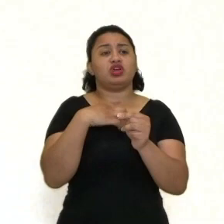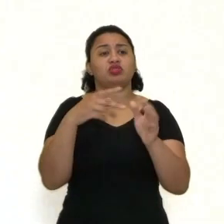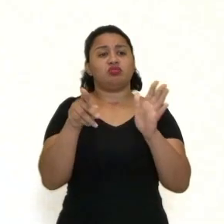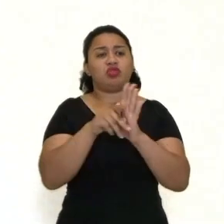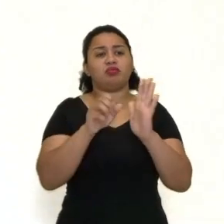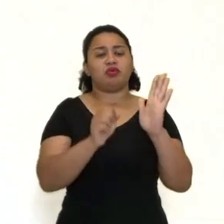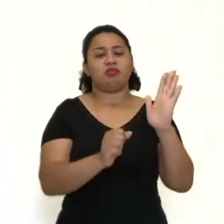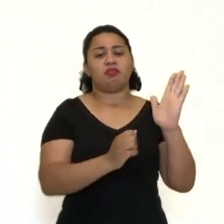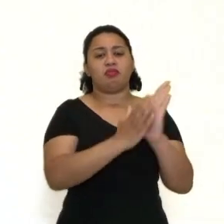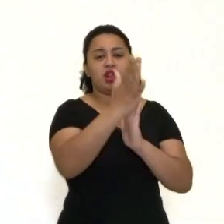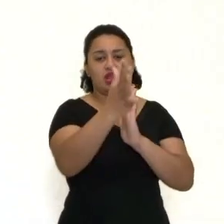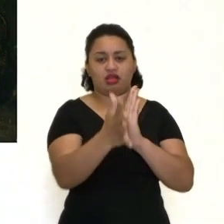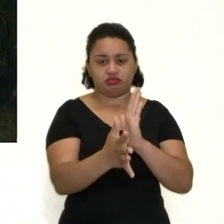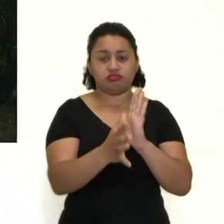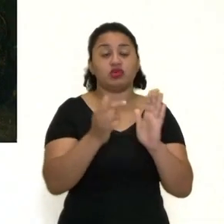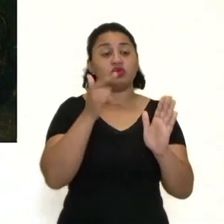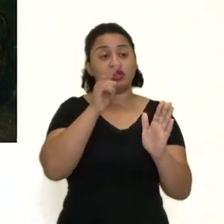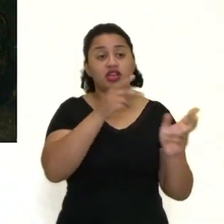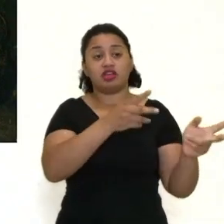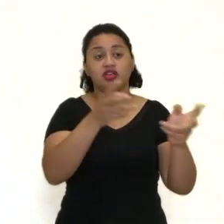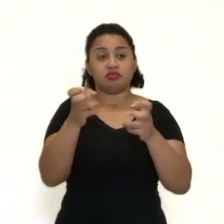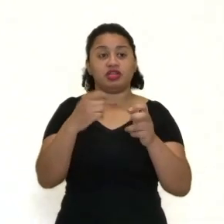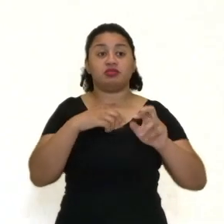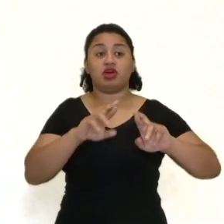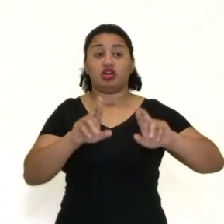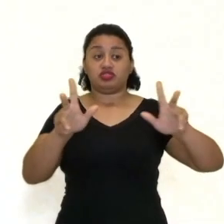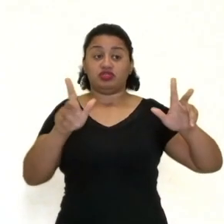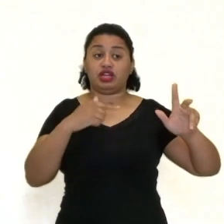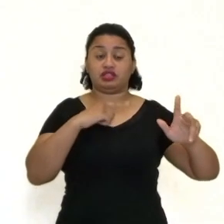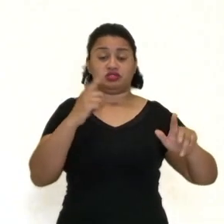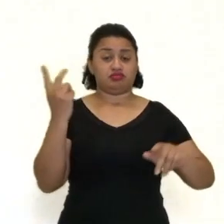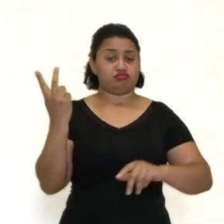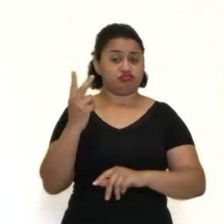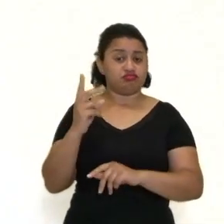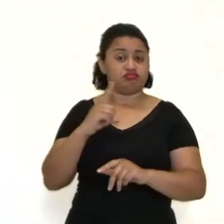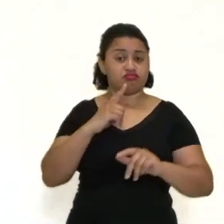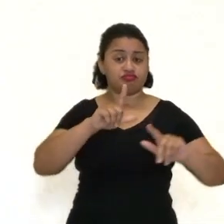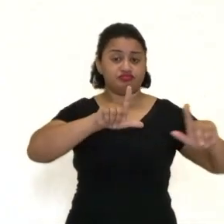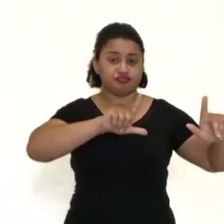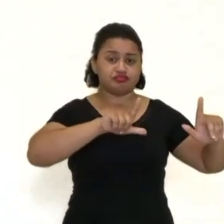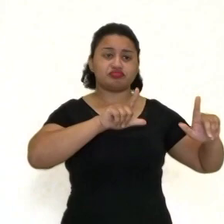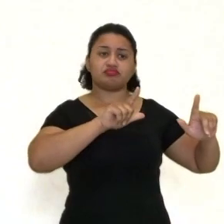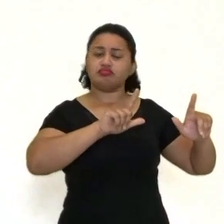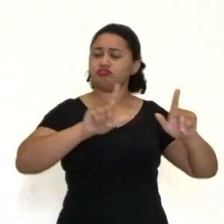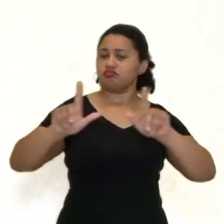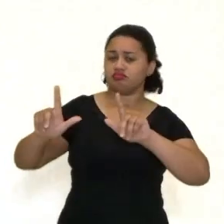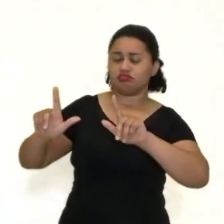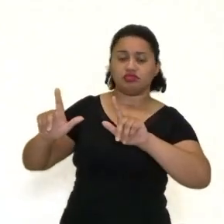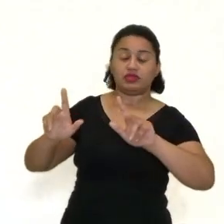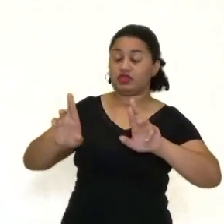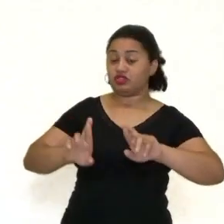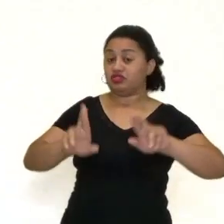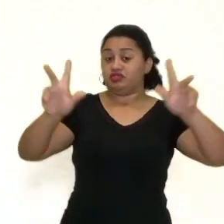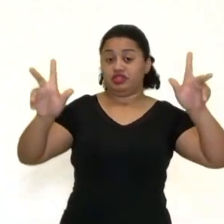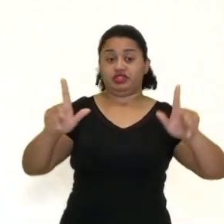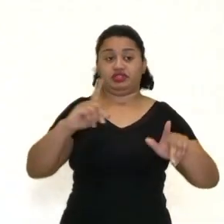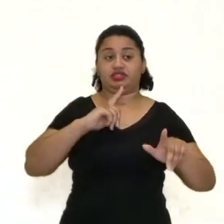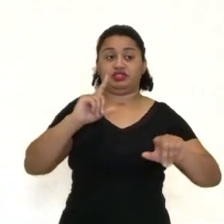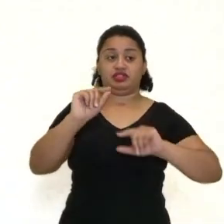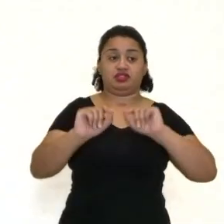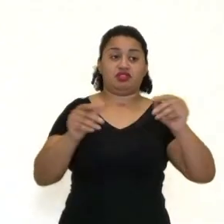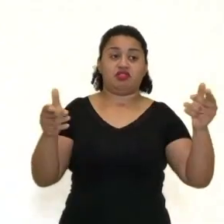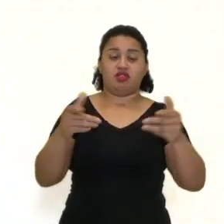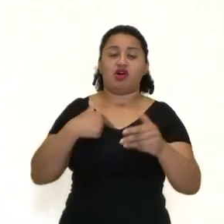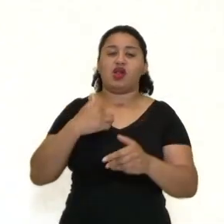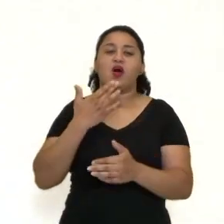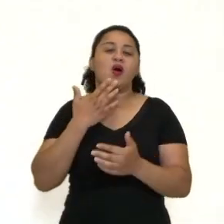Então você percebe que há uma diferença entre essa obra e esta, já na cara que seriam os contrastes. Você tem um contraste